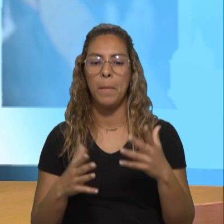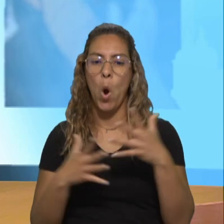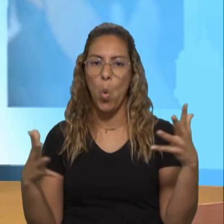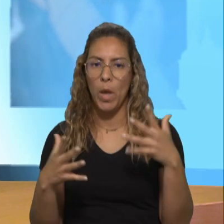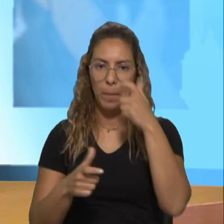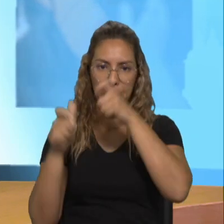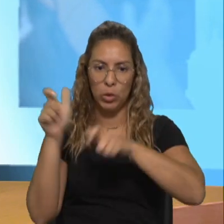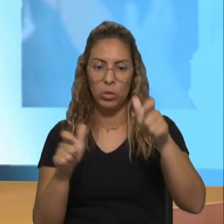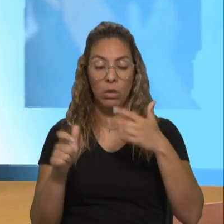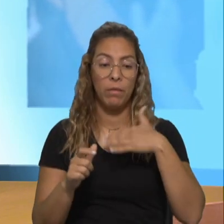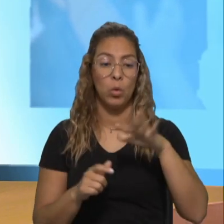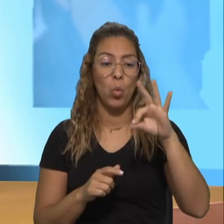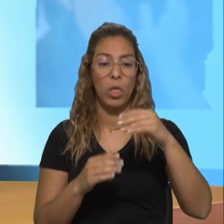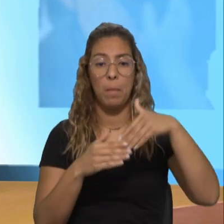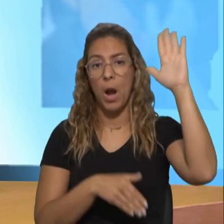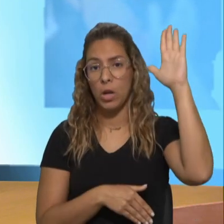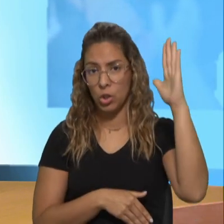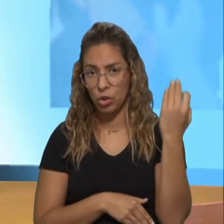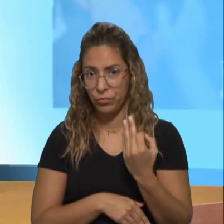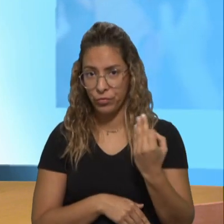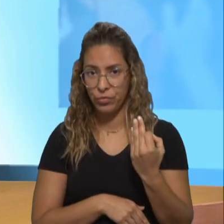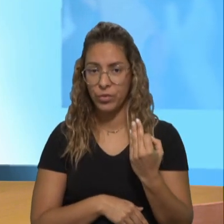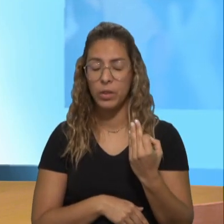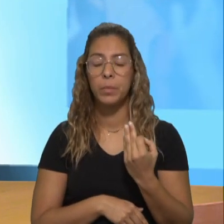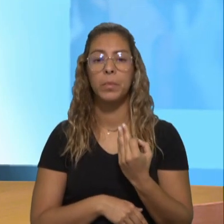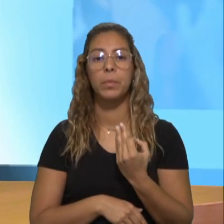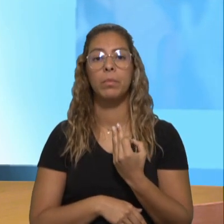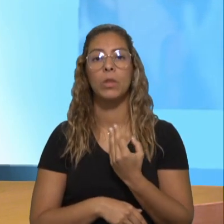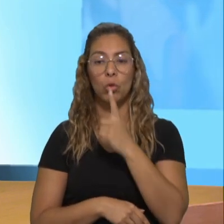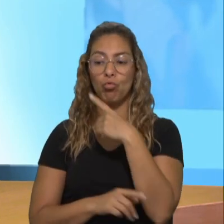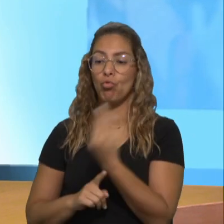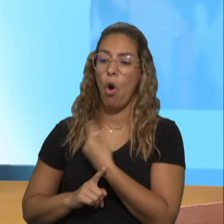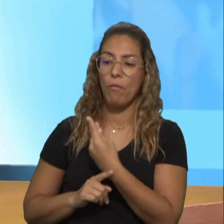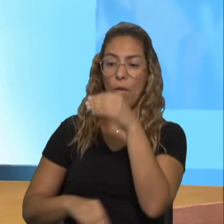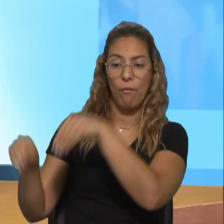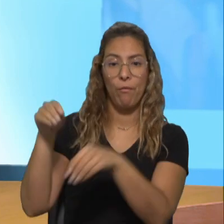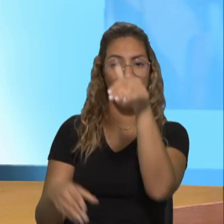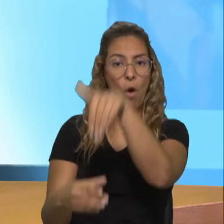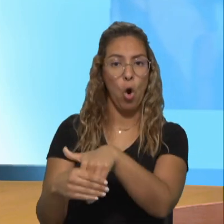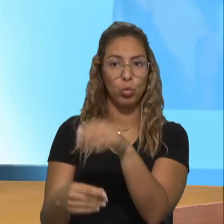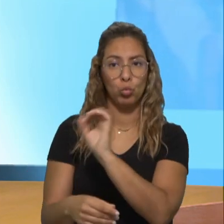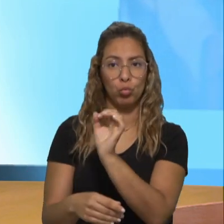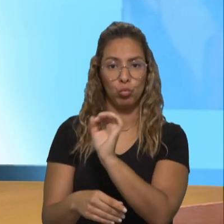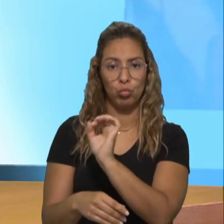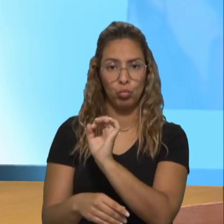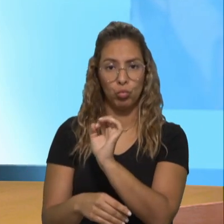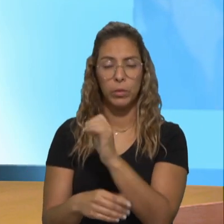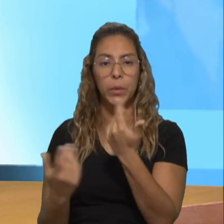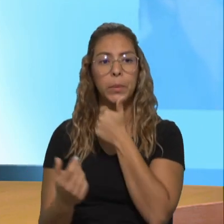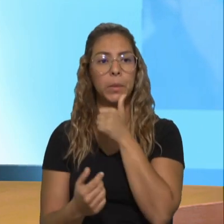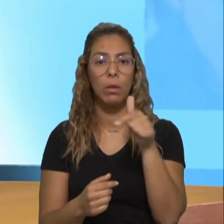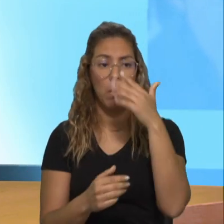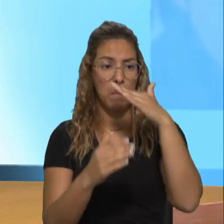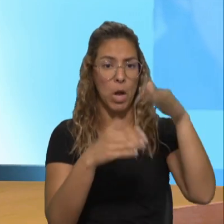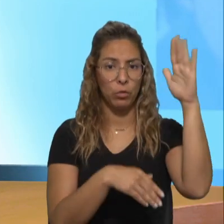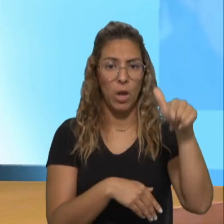se calhar, dos 40 para cima, e se os jovens não votarem, vão ser sempre essas pessoas a escolher o futuro e